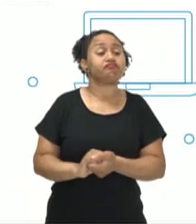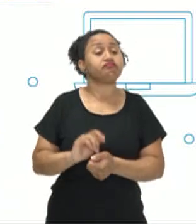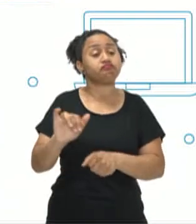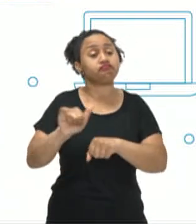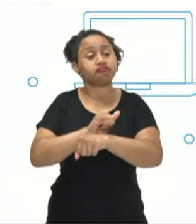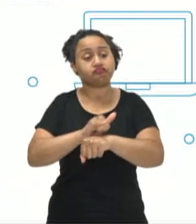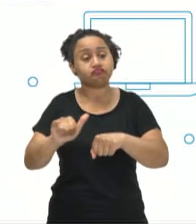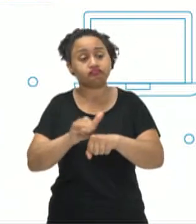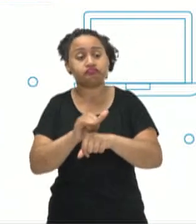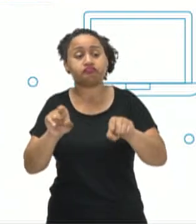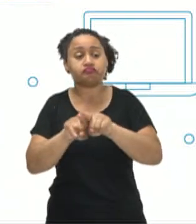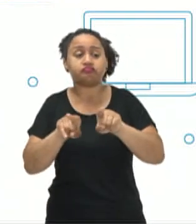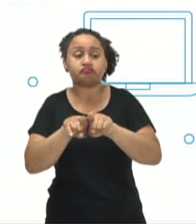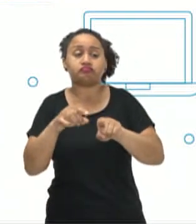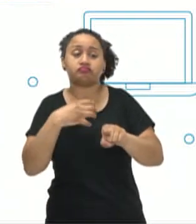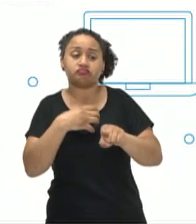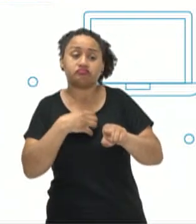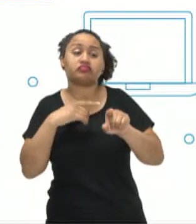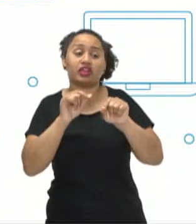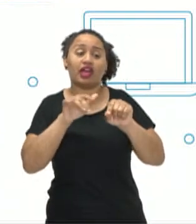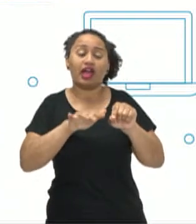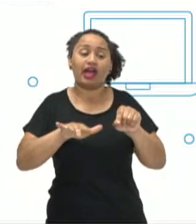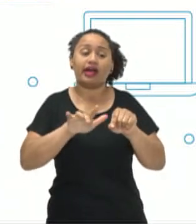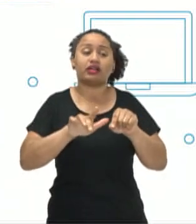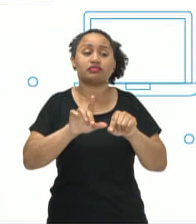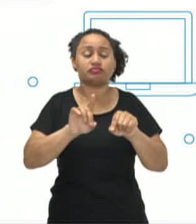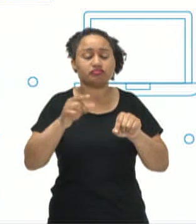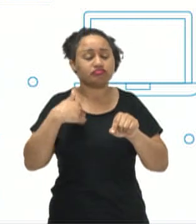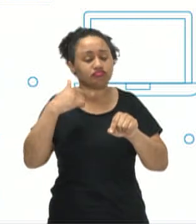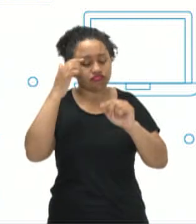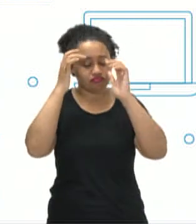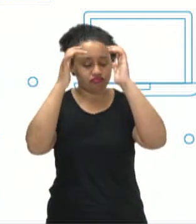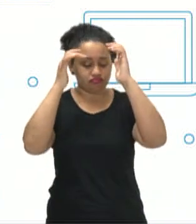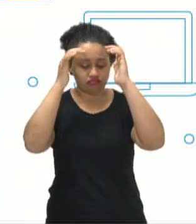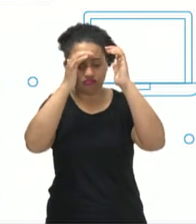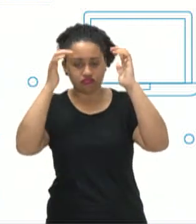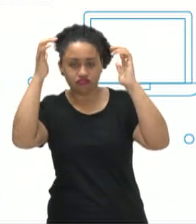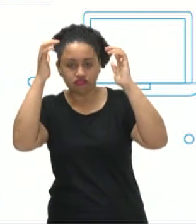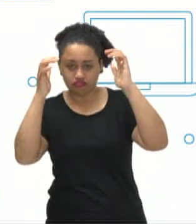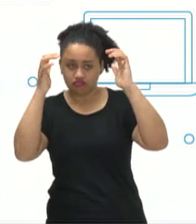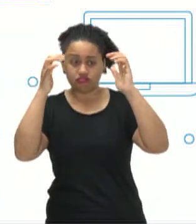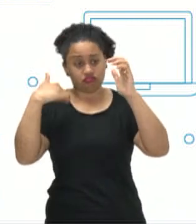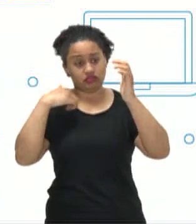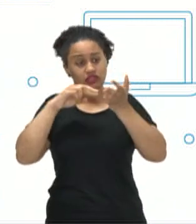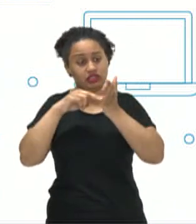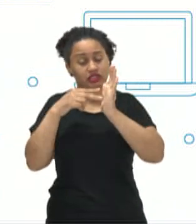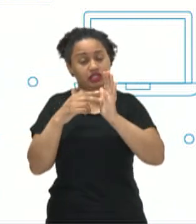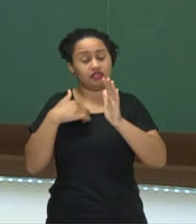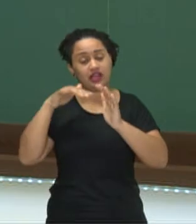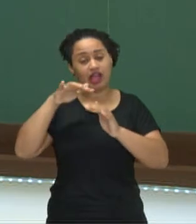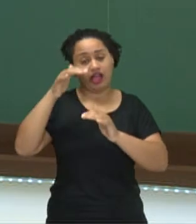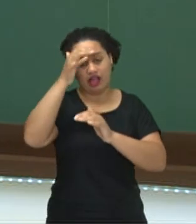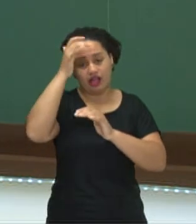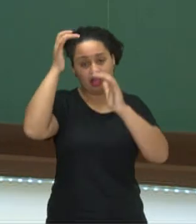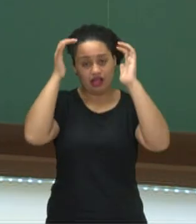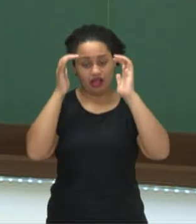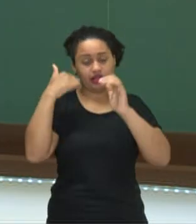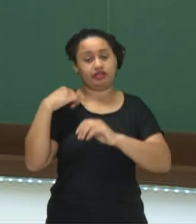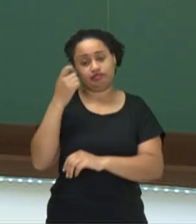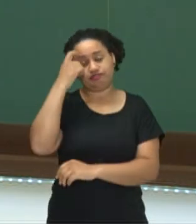estratégias e fórmula. É o lado direito do cérebro, ou seja, é o lado criativo. Então a gente